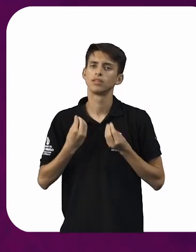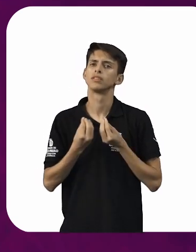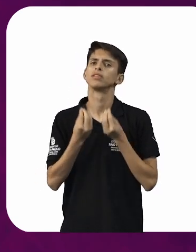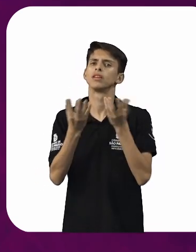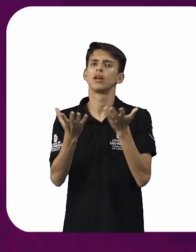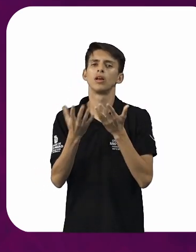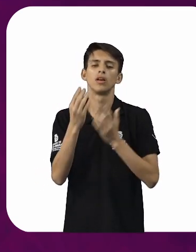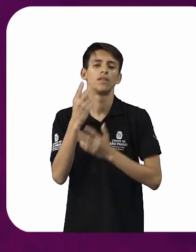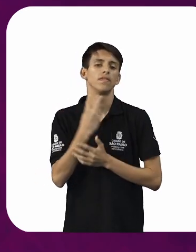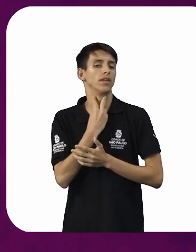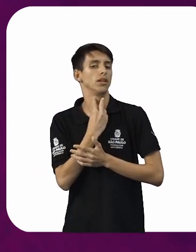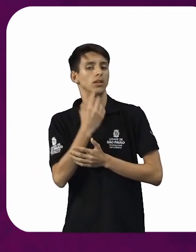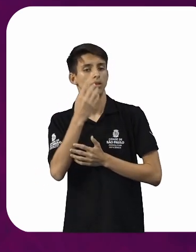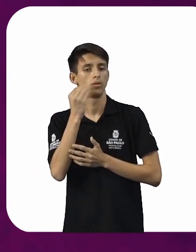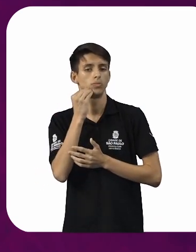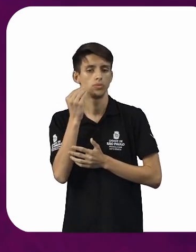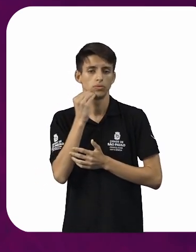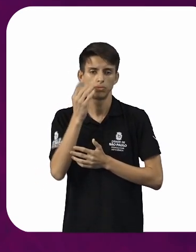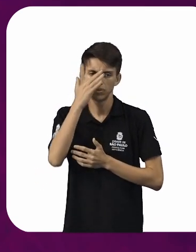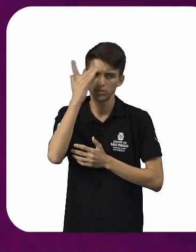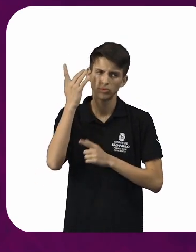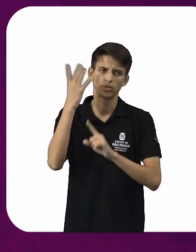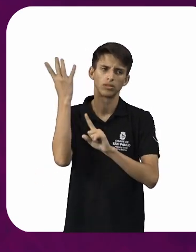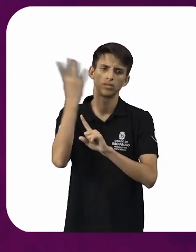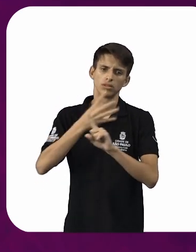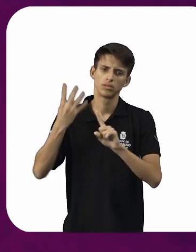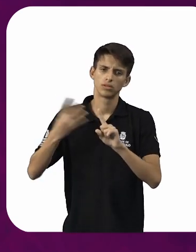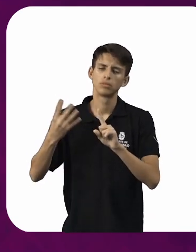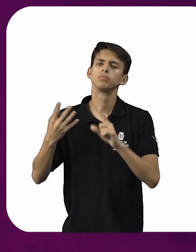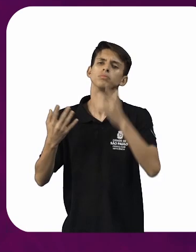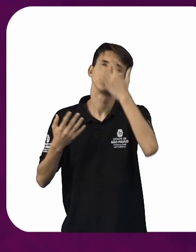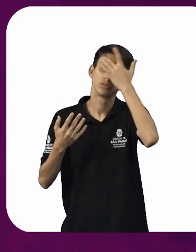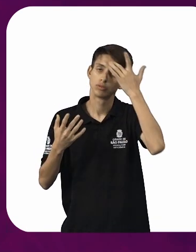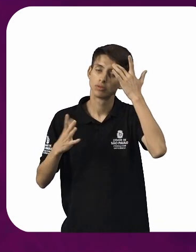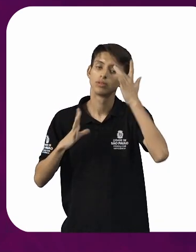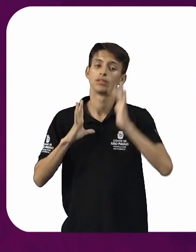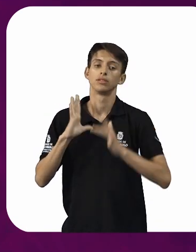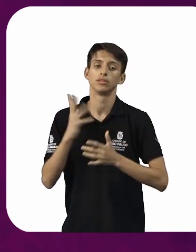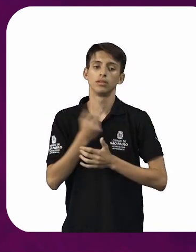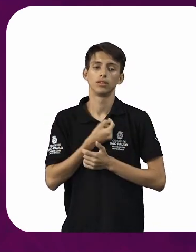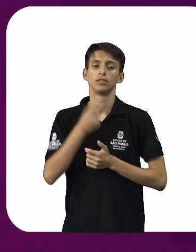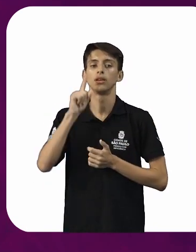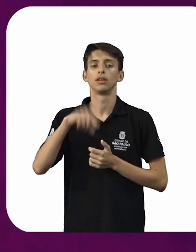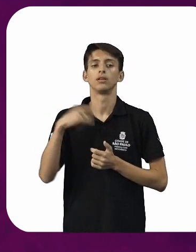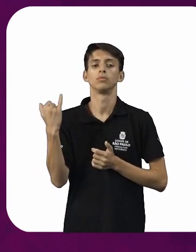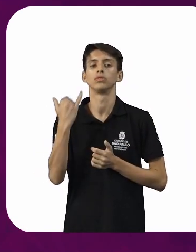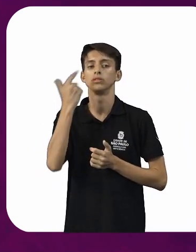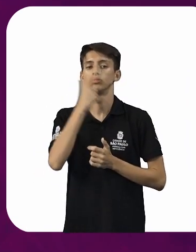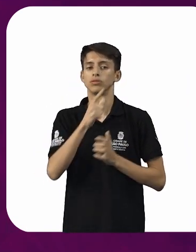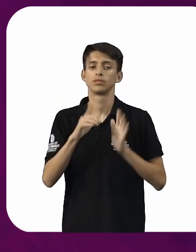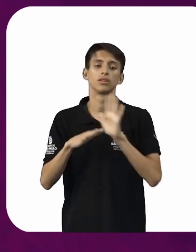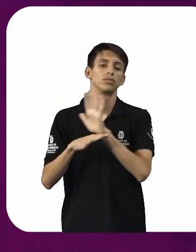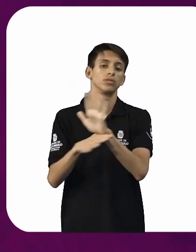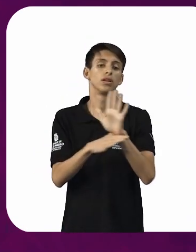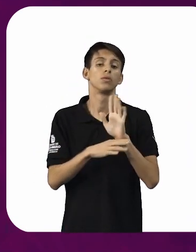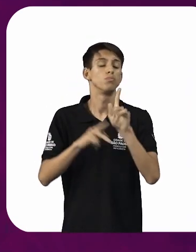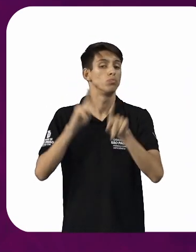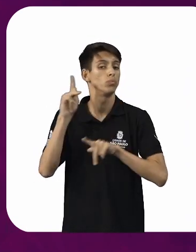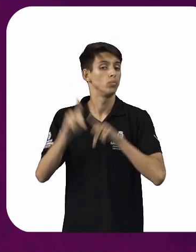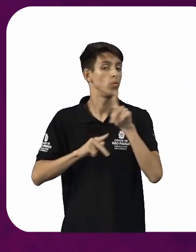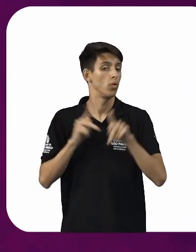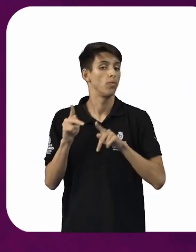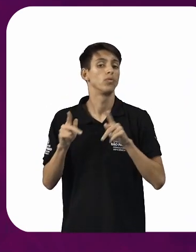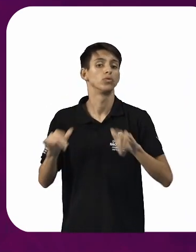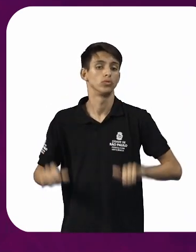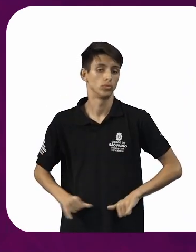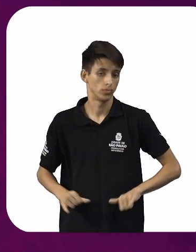abrir oportunidade para as pessoas que fazem parte desse grupo, especialmente as pessoas transexuais, eu acho que é de grande ajuda, porque a gente está falando de realmente